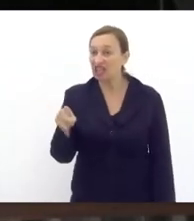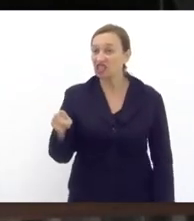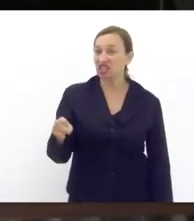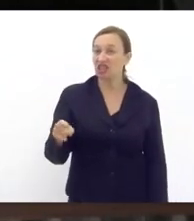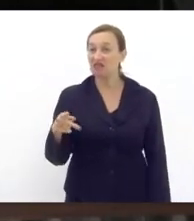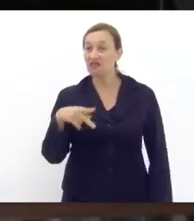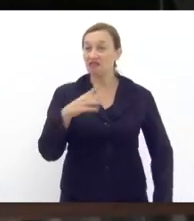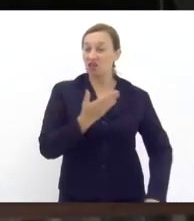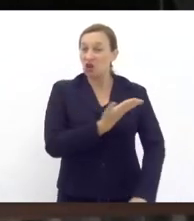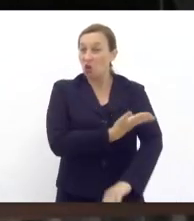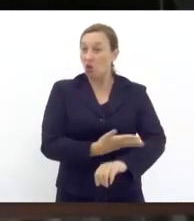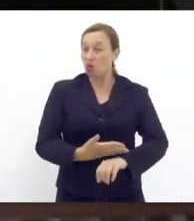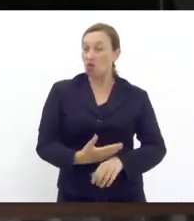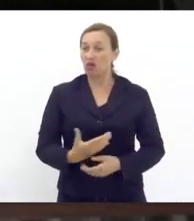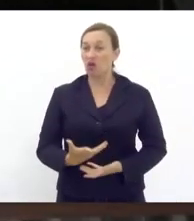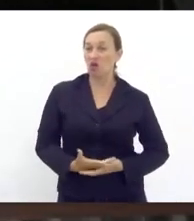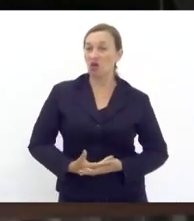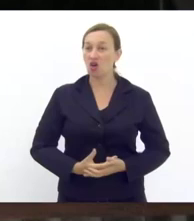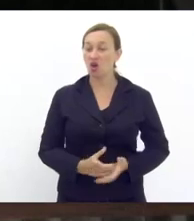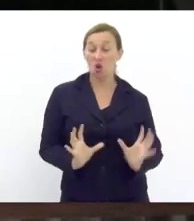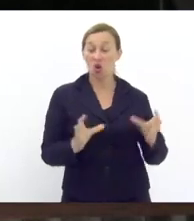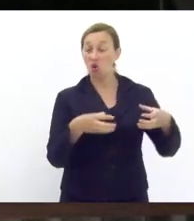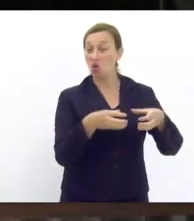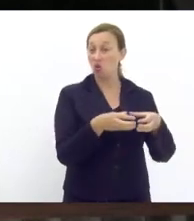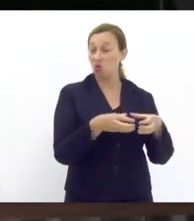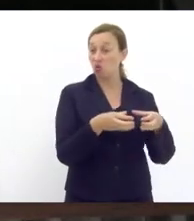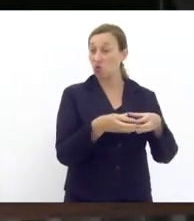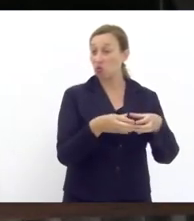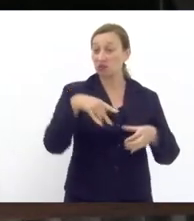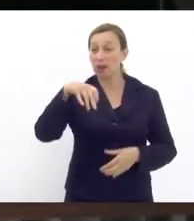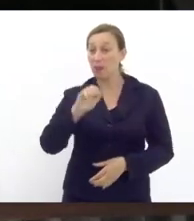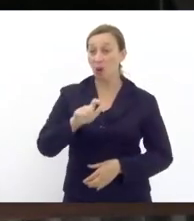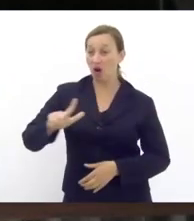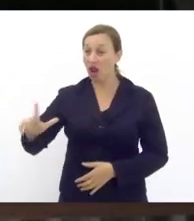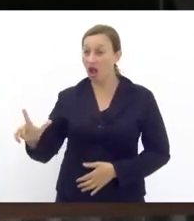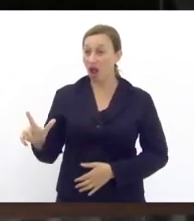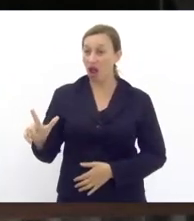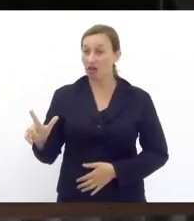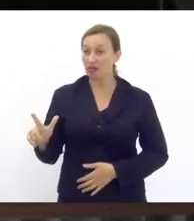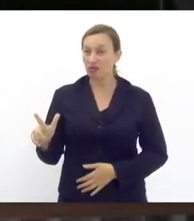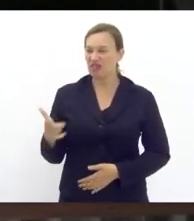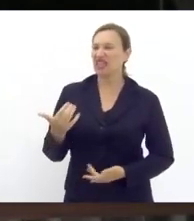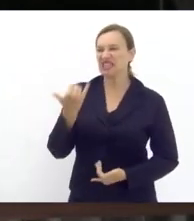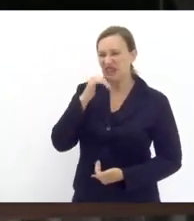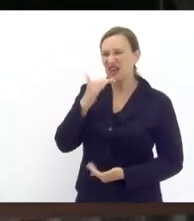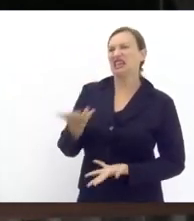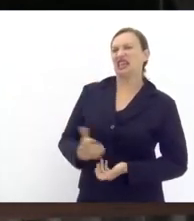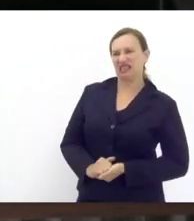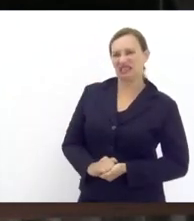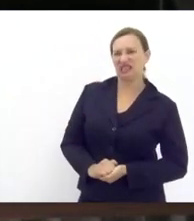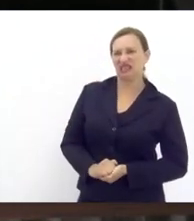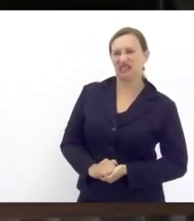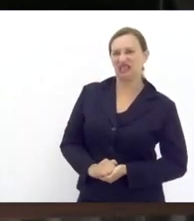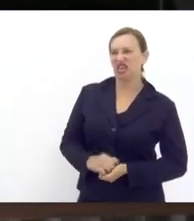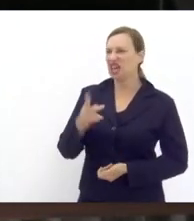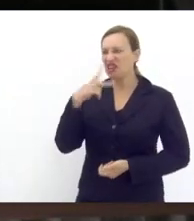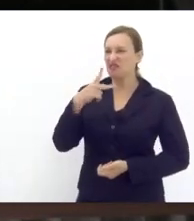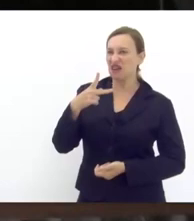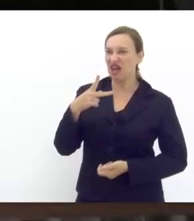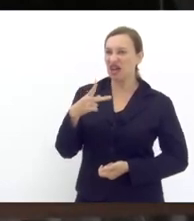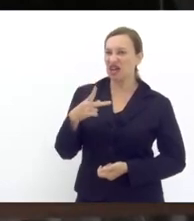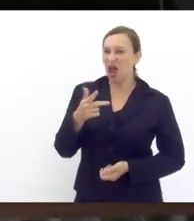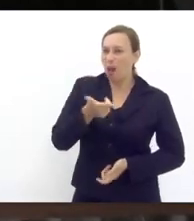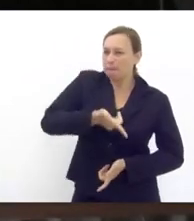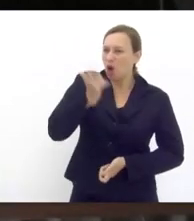comportam aqui como a bancada, se dizem a bancada da moralidade, para viver na sacanagem. É a bancada que se diz a bancada da